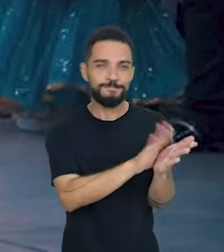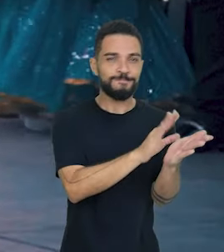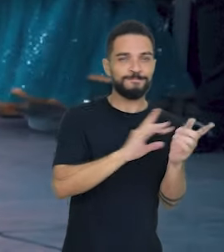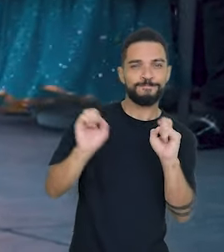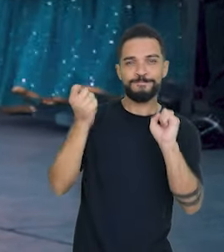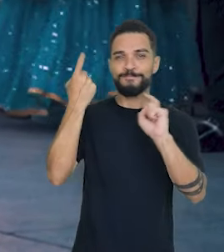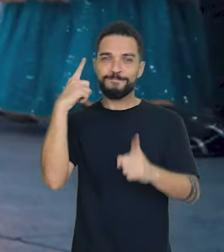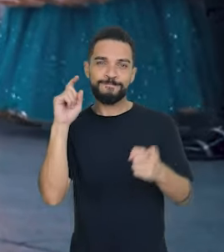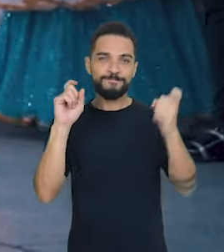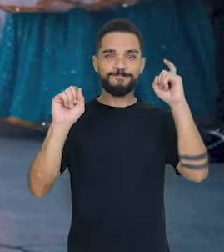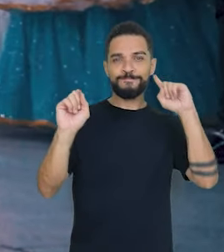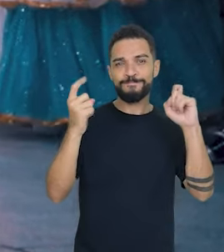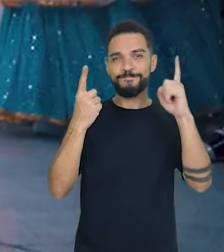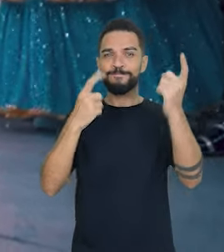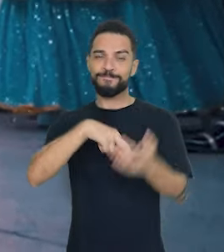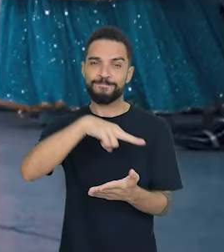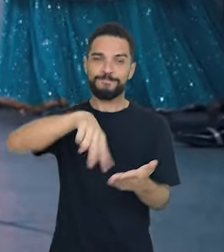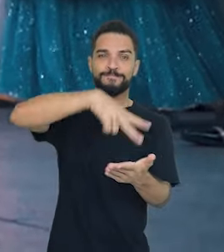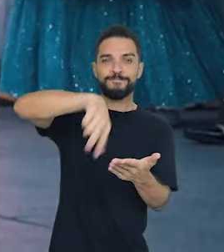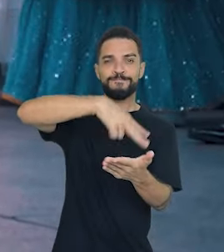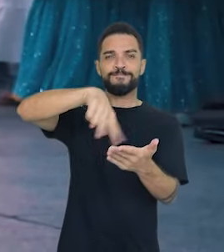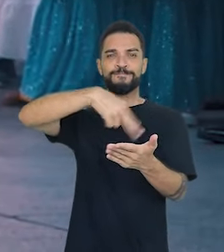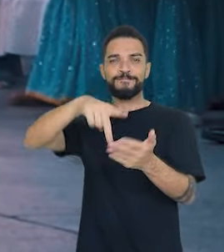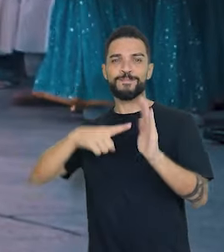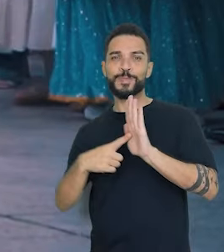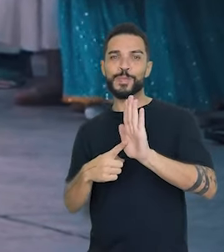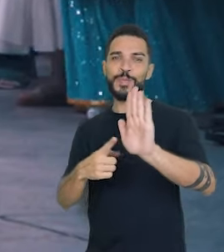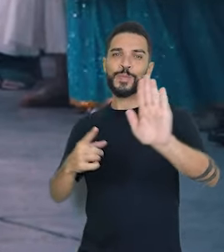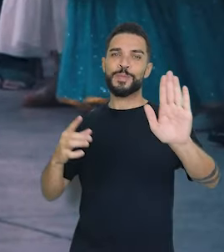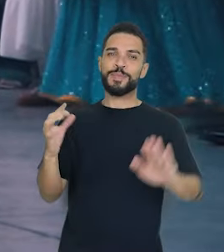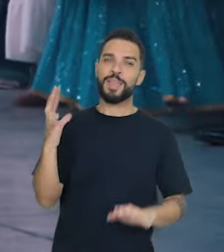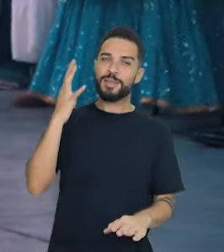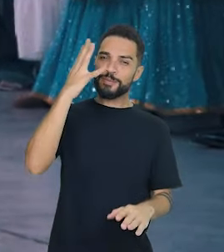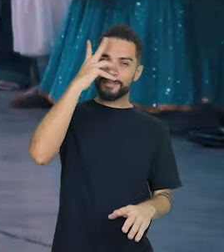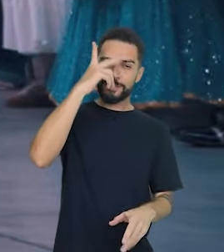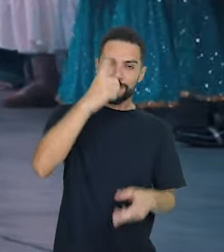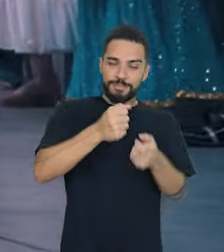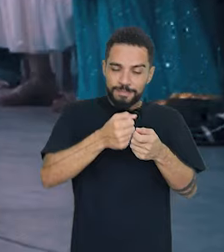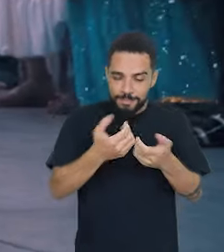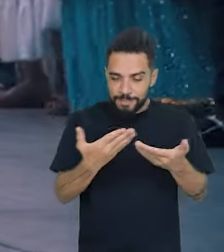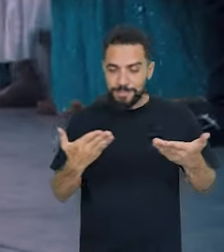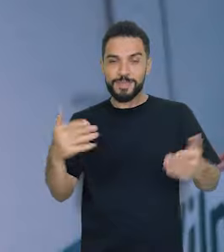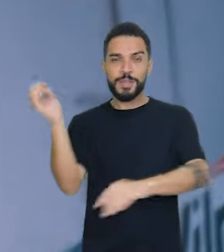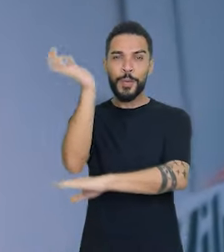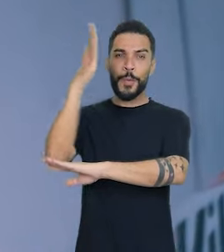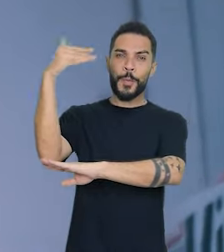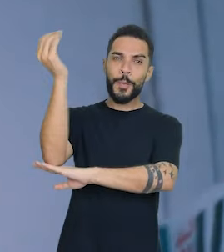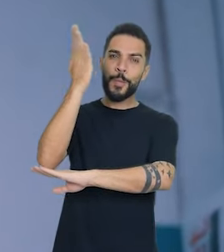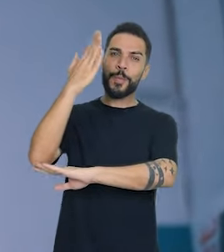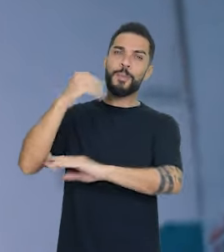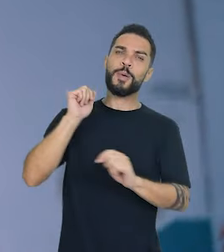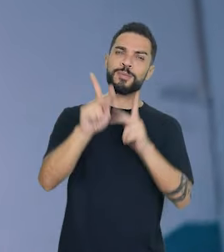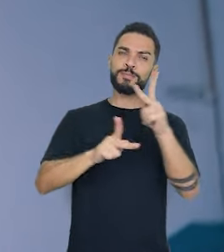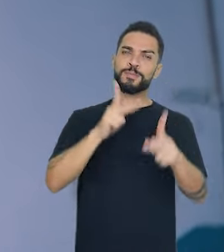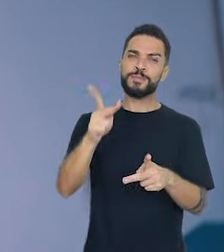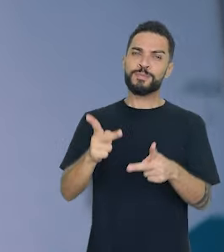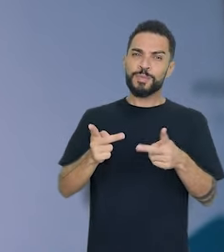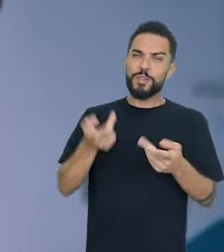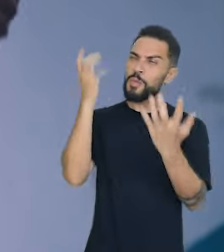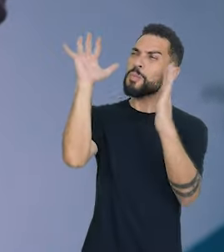No ritmo do samba ele faz seu reinado, o mestre sala que o povo tem